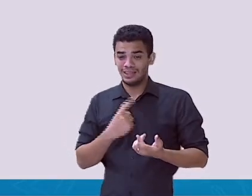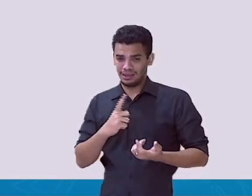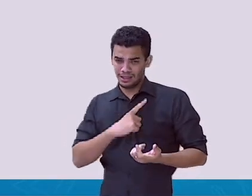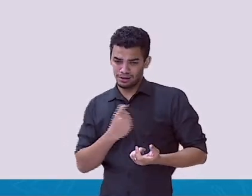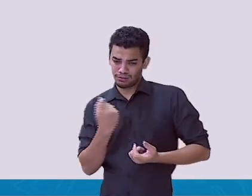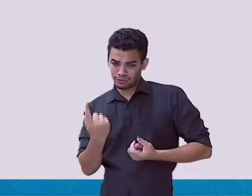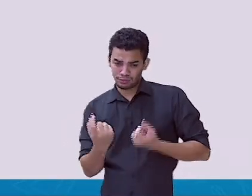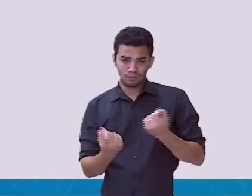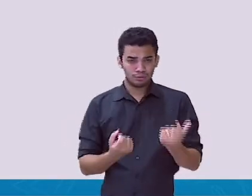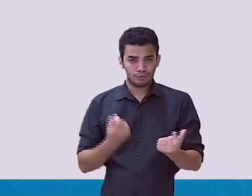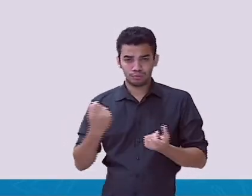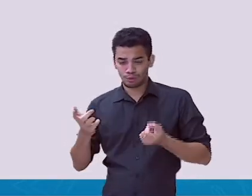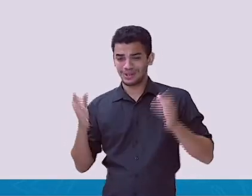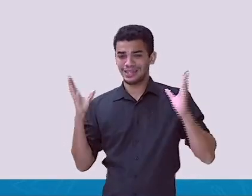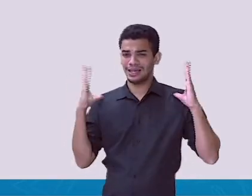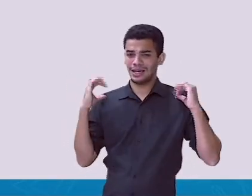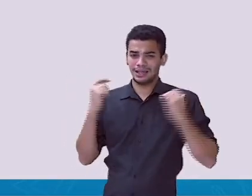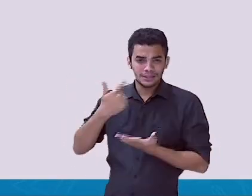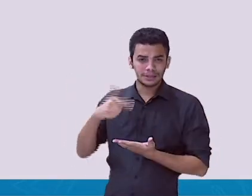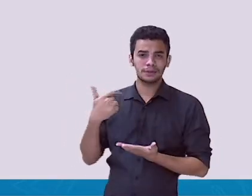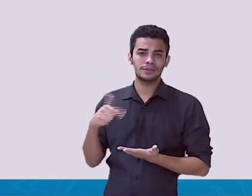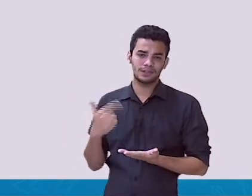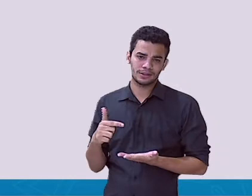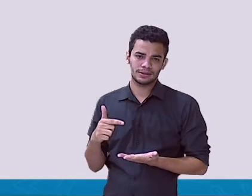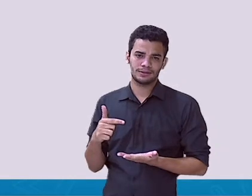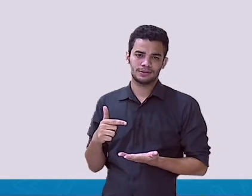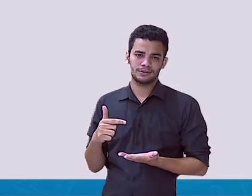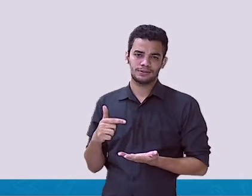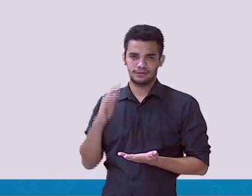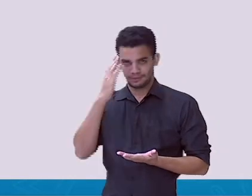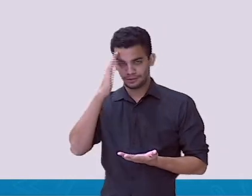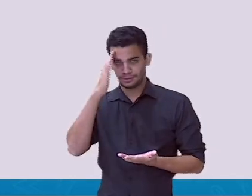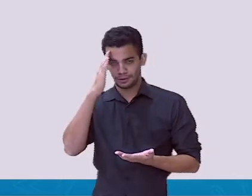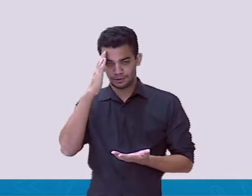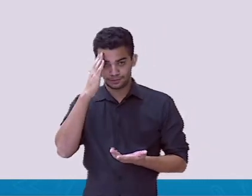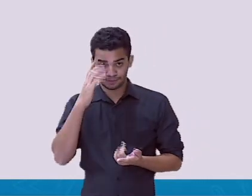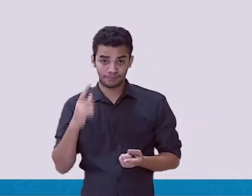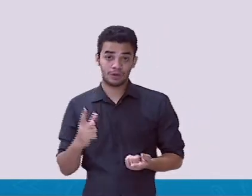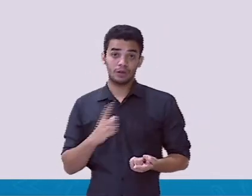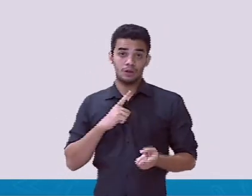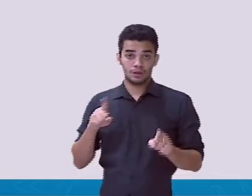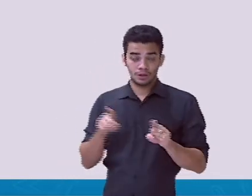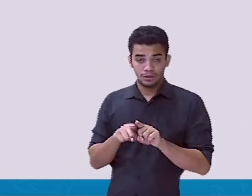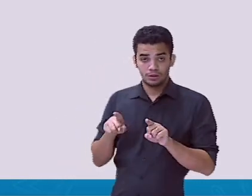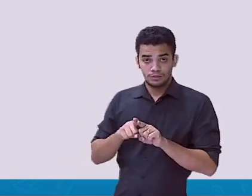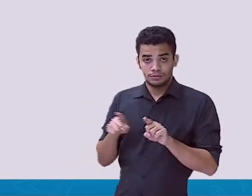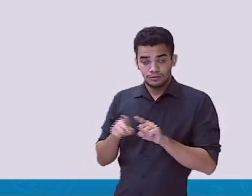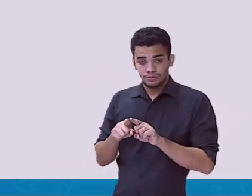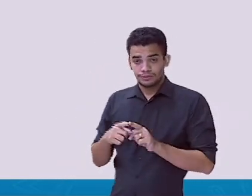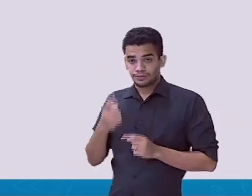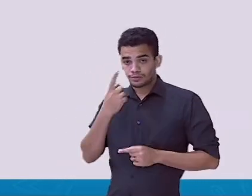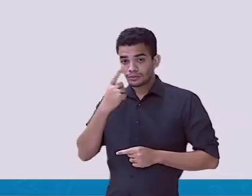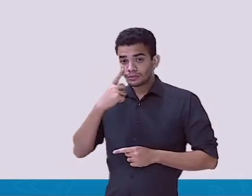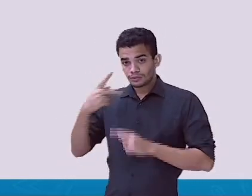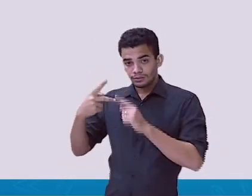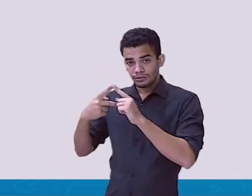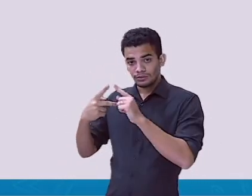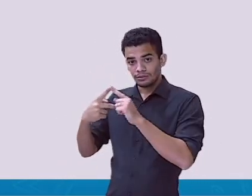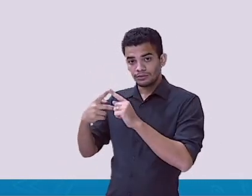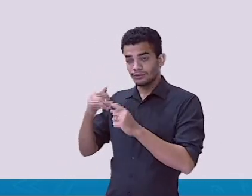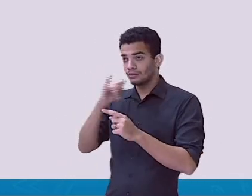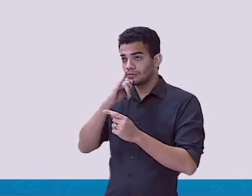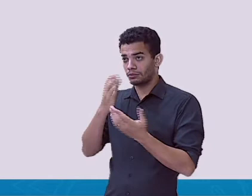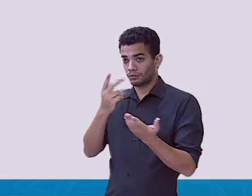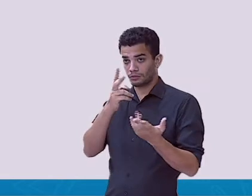ó. Nós vamos ter os coleópteros, são mais de 400 mil espécies